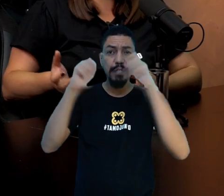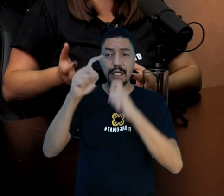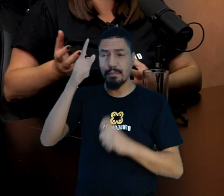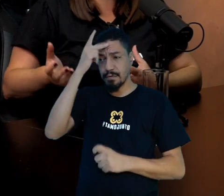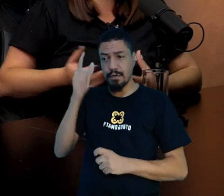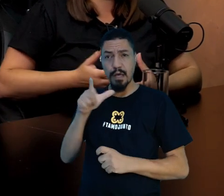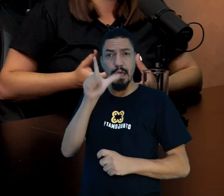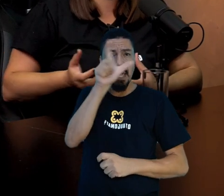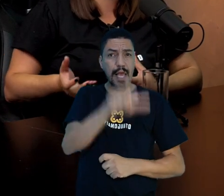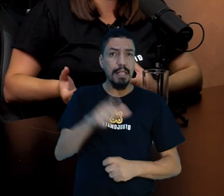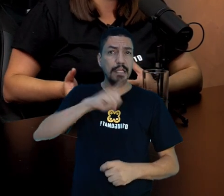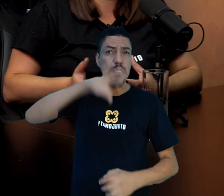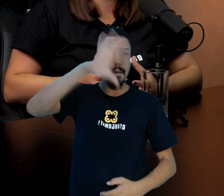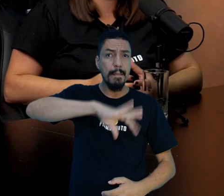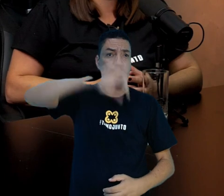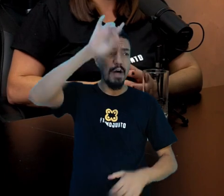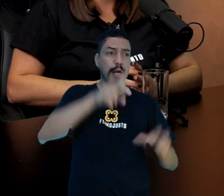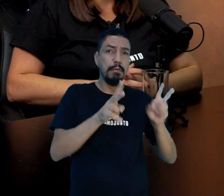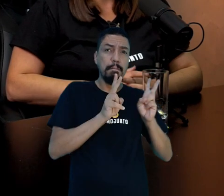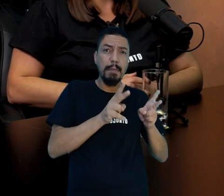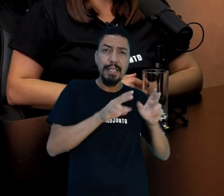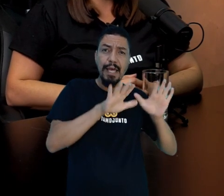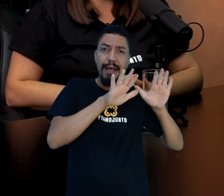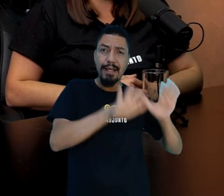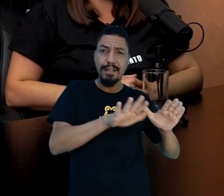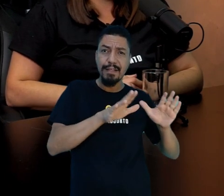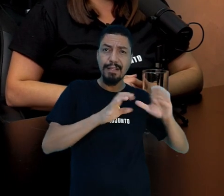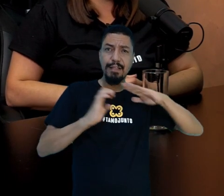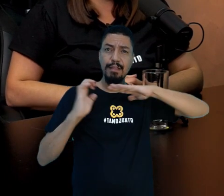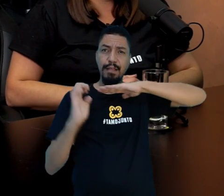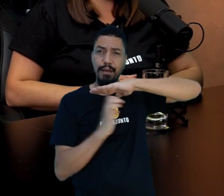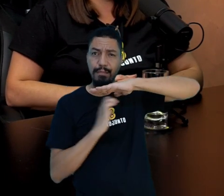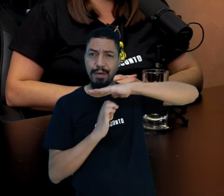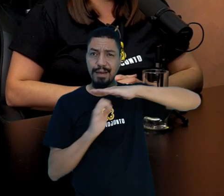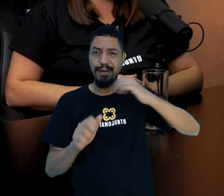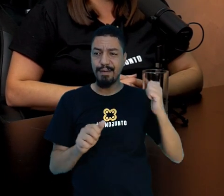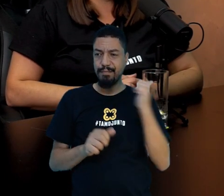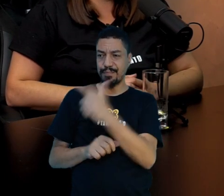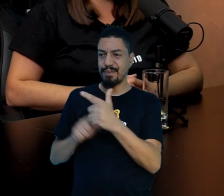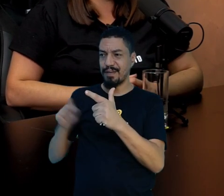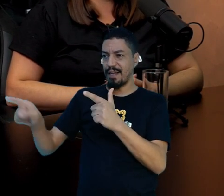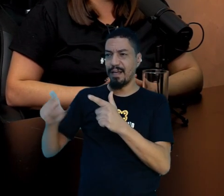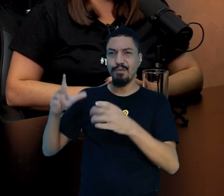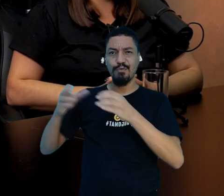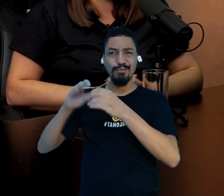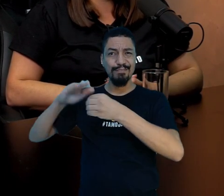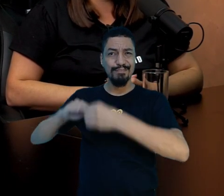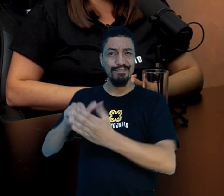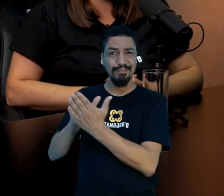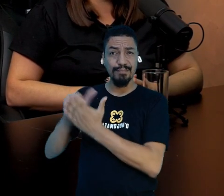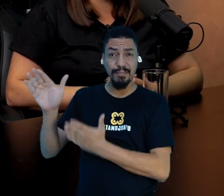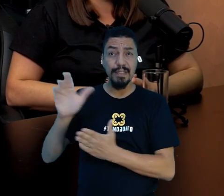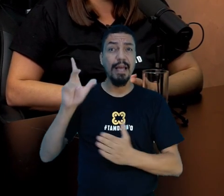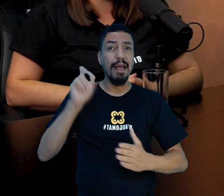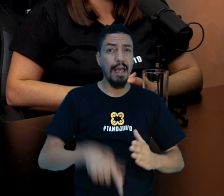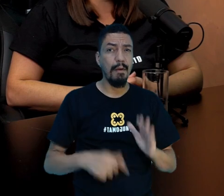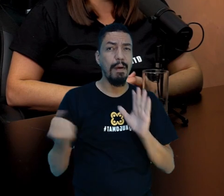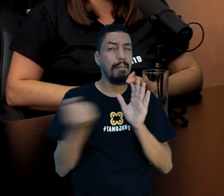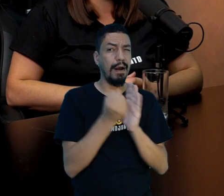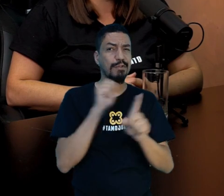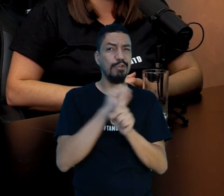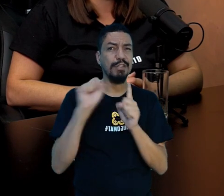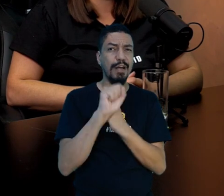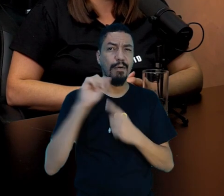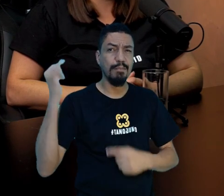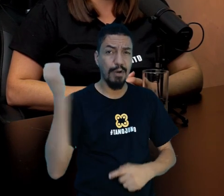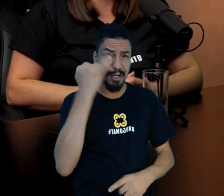escolher deixar pessoas mais privilegiadas na empresa em detrimento de outras também é um indicador importante social